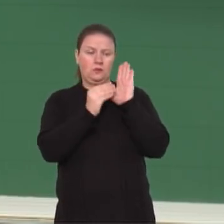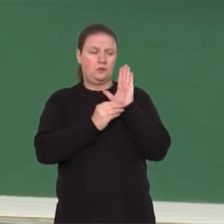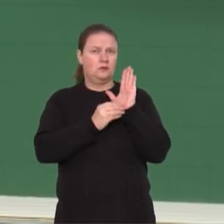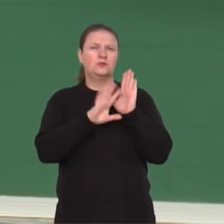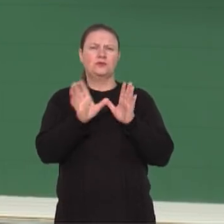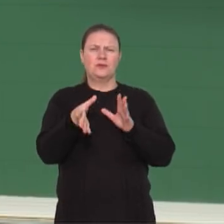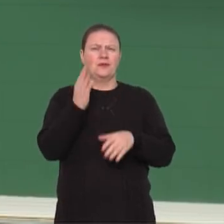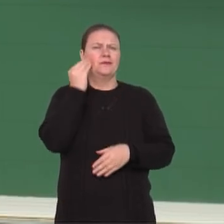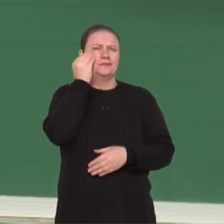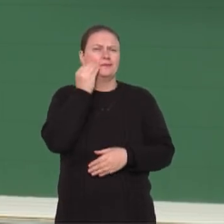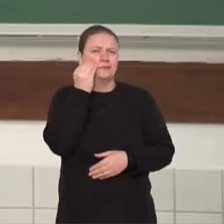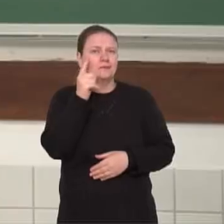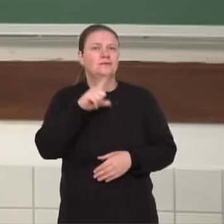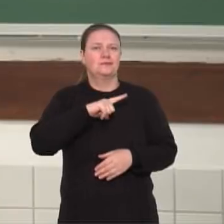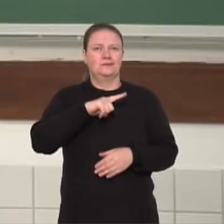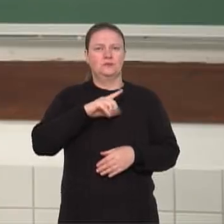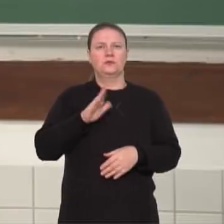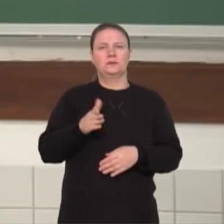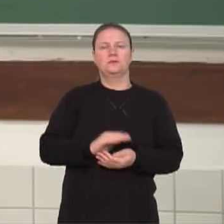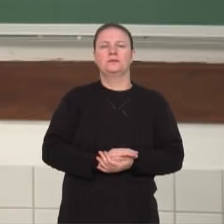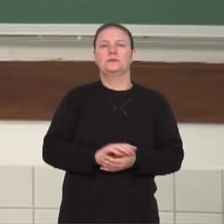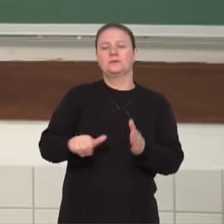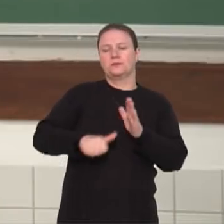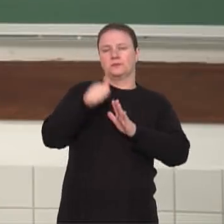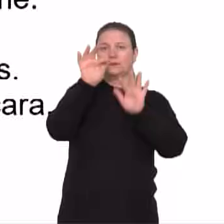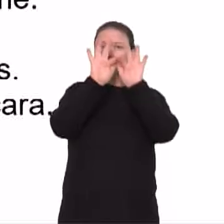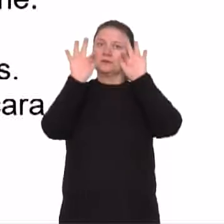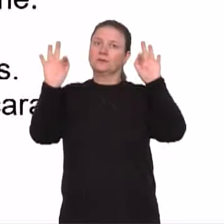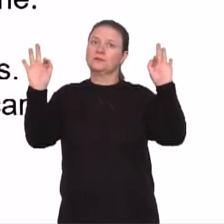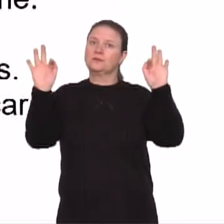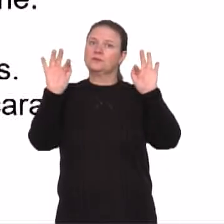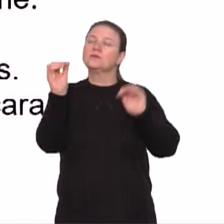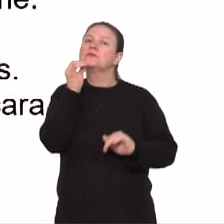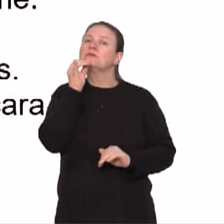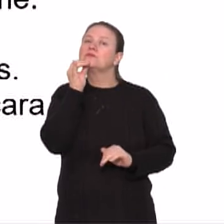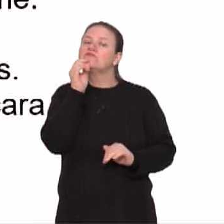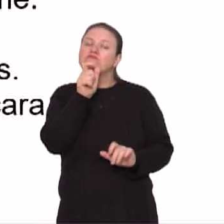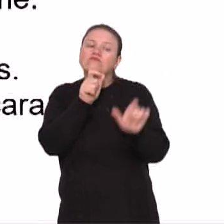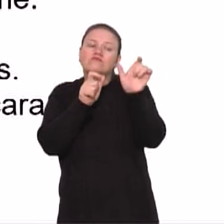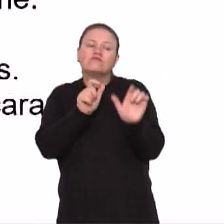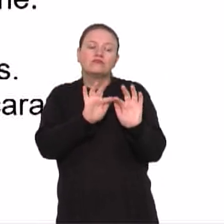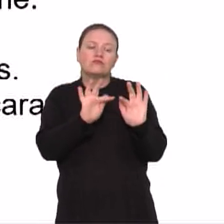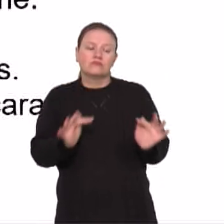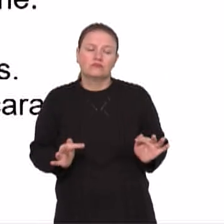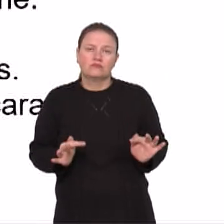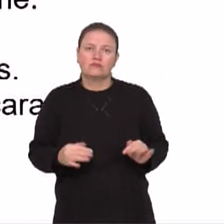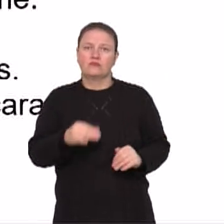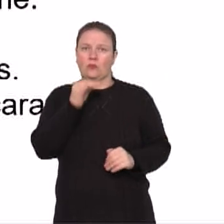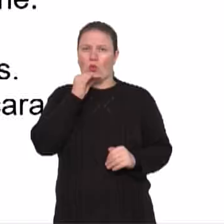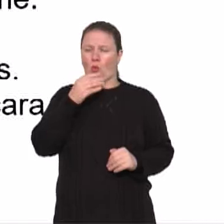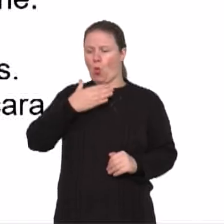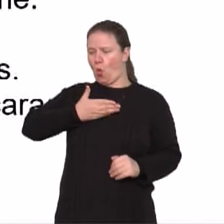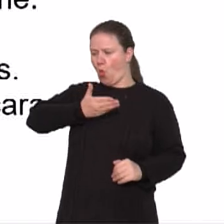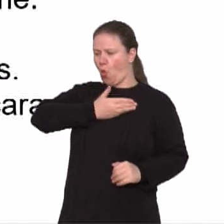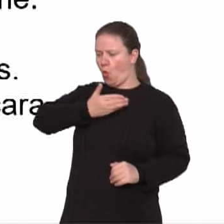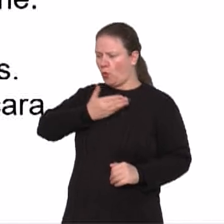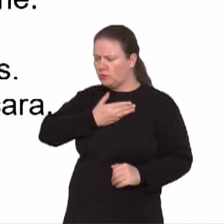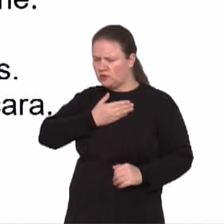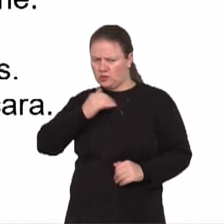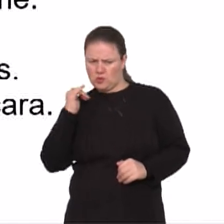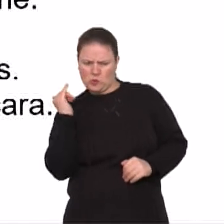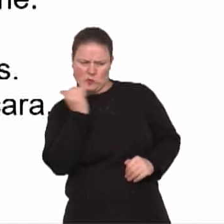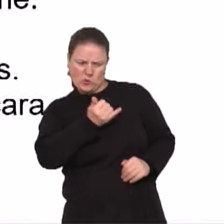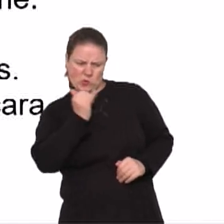de vocês. Então, na primeira frase, eu trouxe um exemplo de sujeito simples ali. O colega fez bullying gordofóbico com